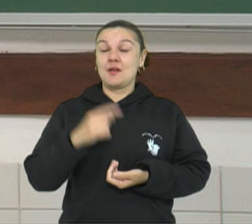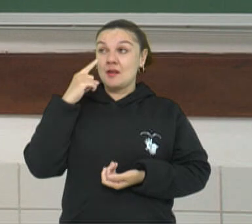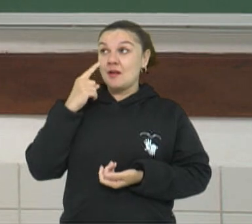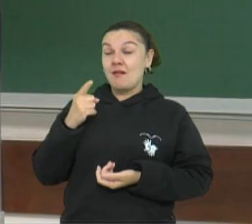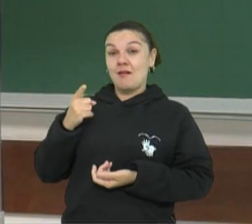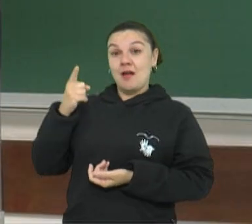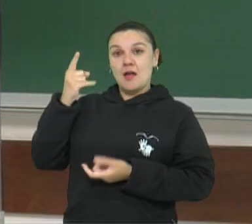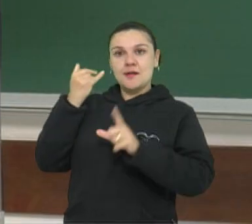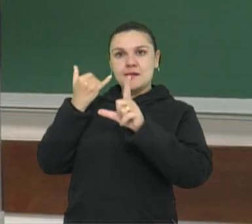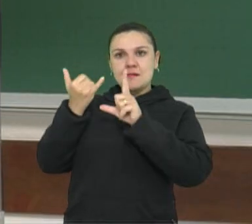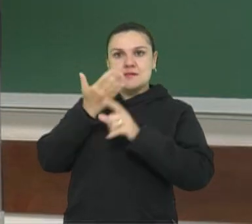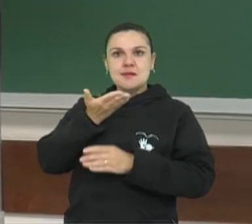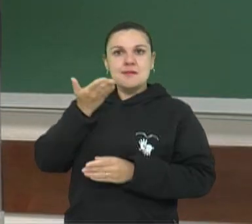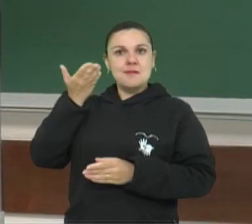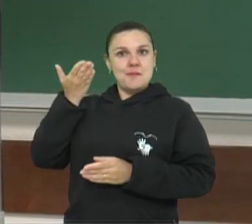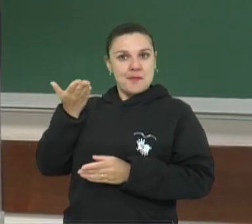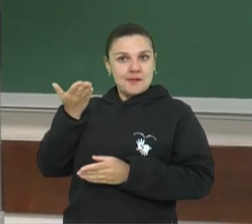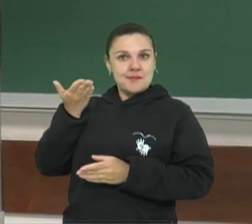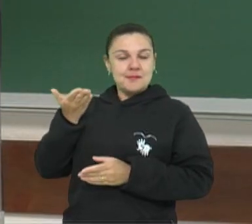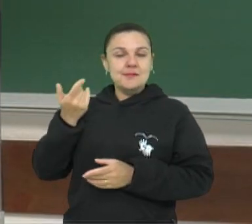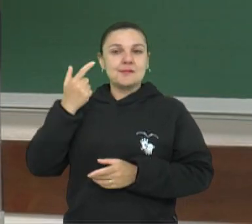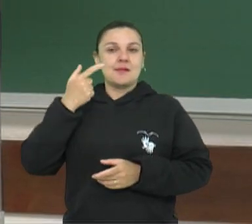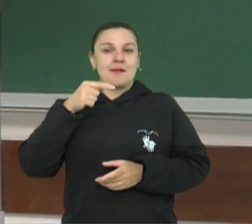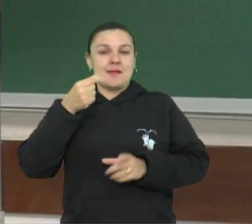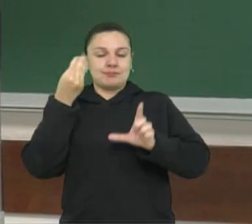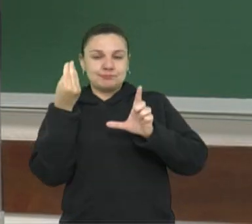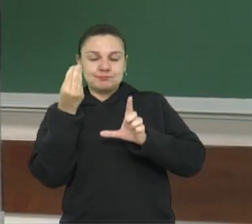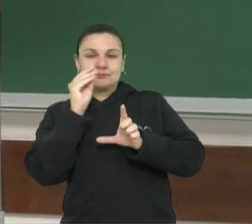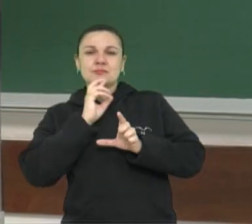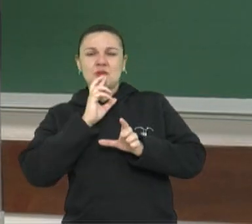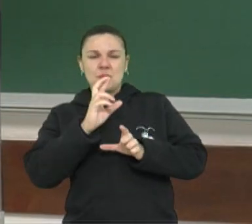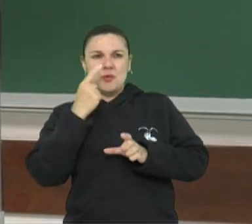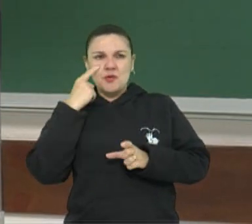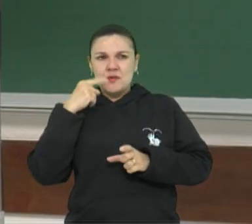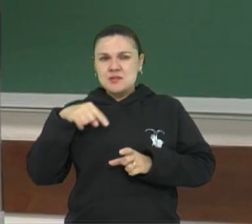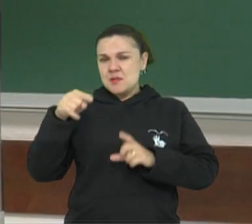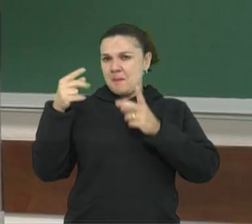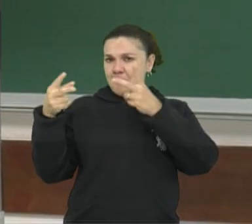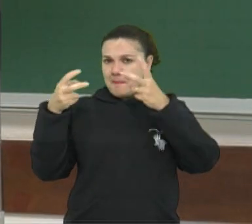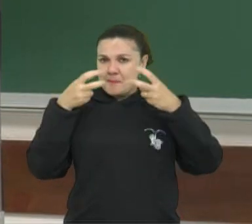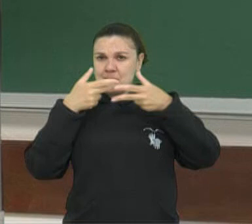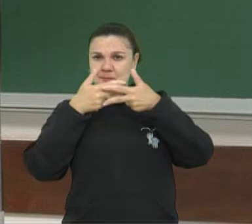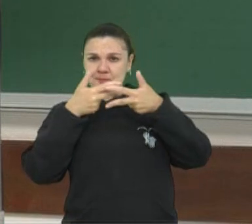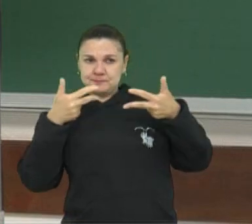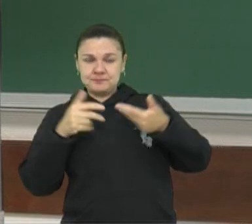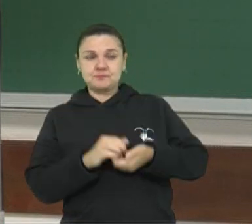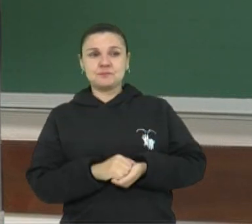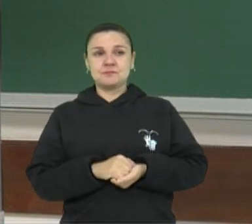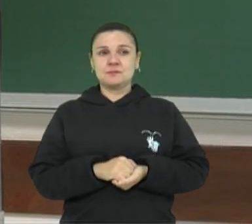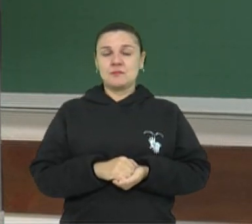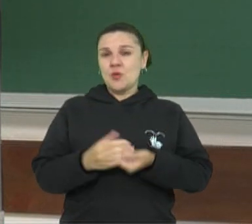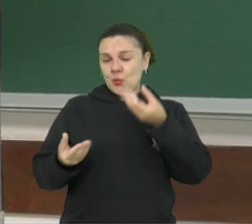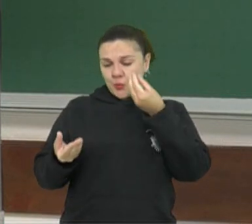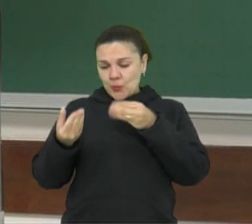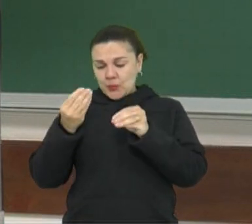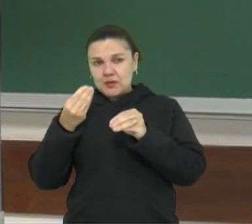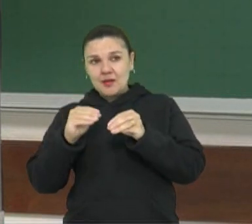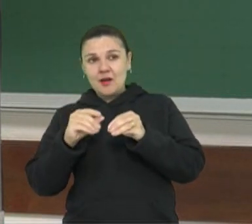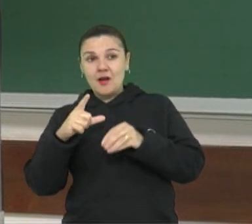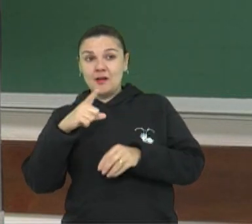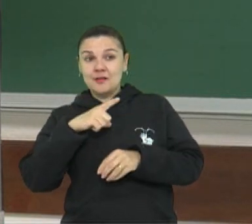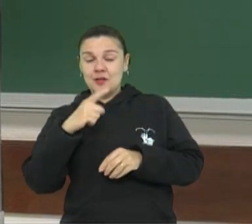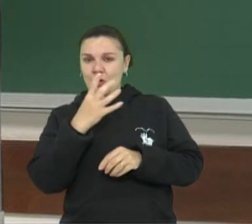estamos olhando para essa imagem aqui e antes de revelar a resposta, eu quero que você perceba, tá? As composições. Olha, nós